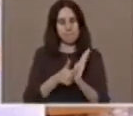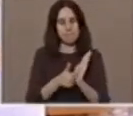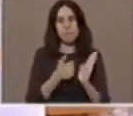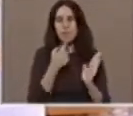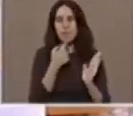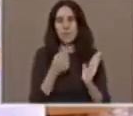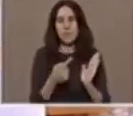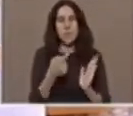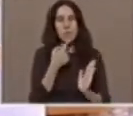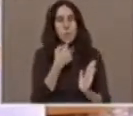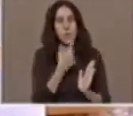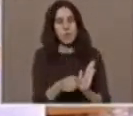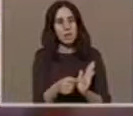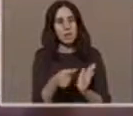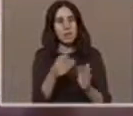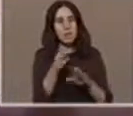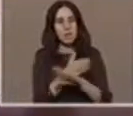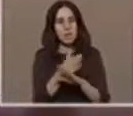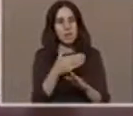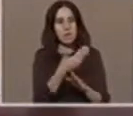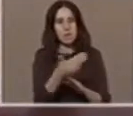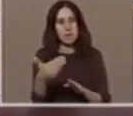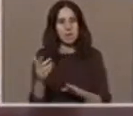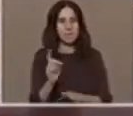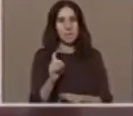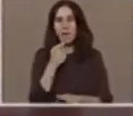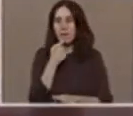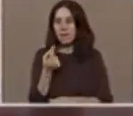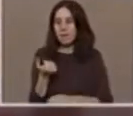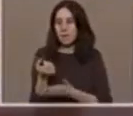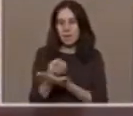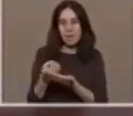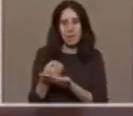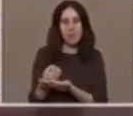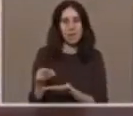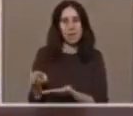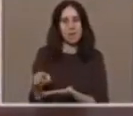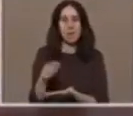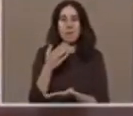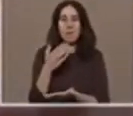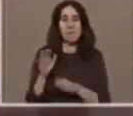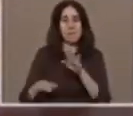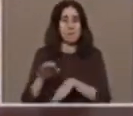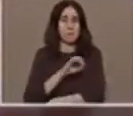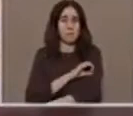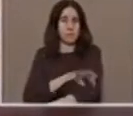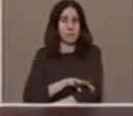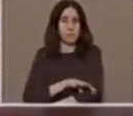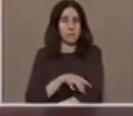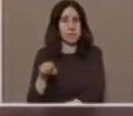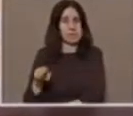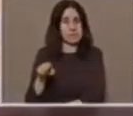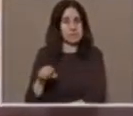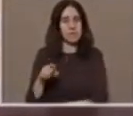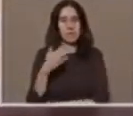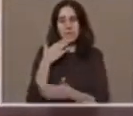a partir do excesso, mas sim do quase nada, por vezes até da pobreza. É a multiplicação